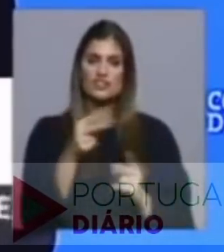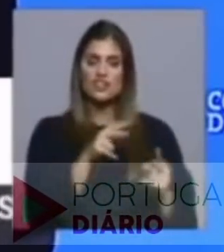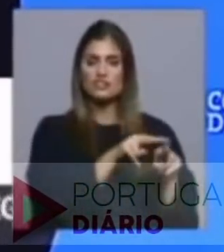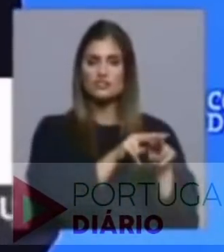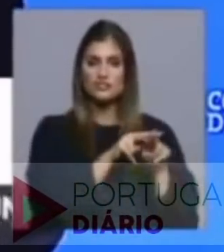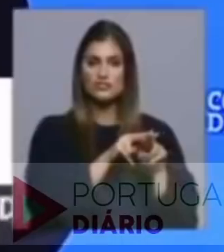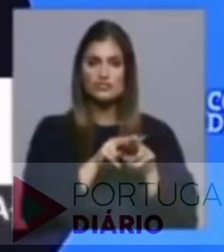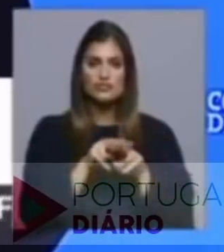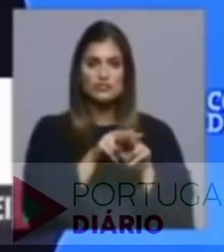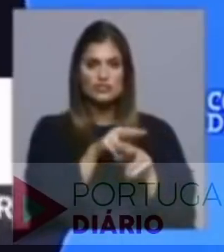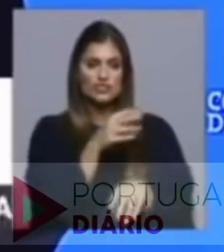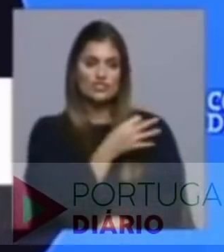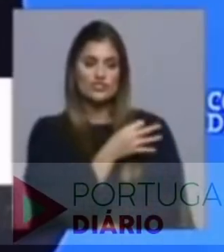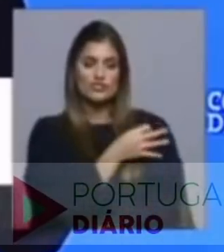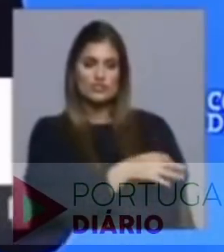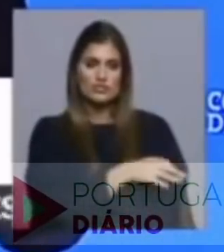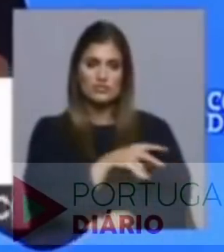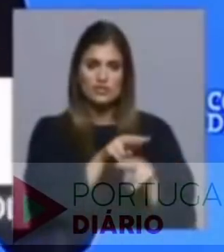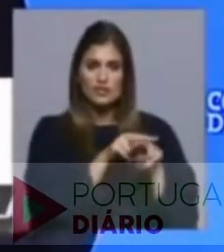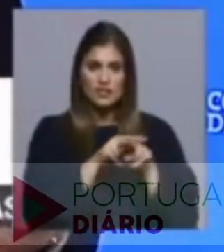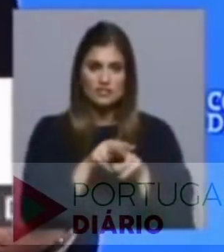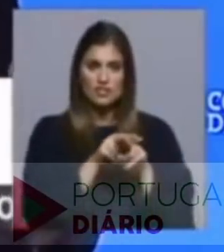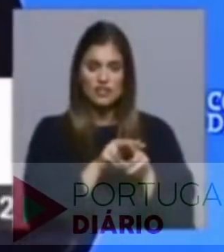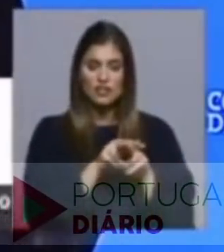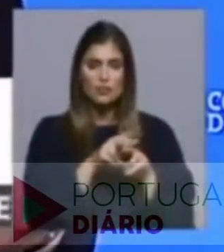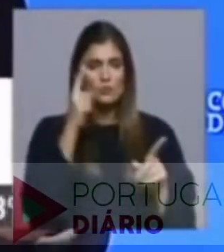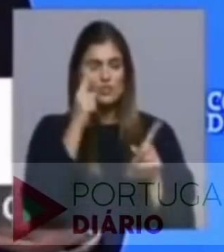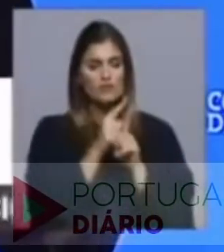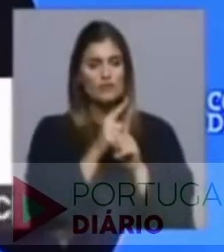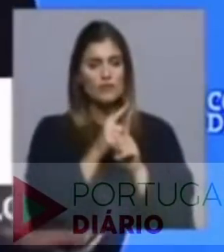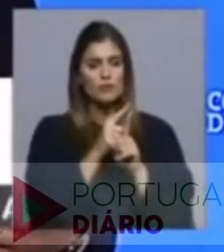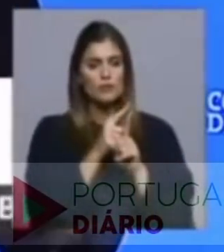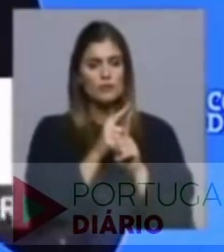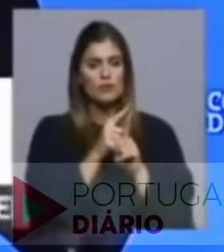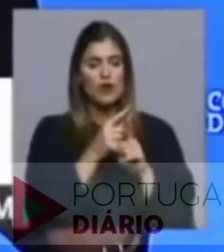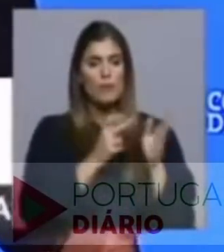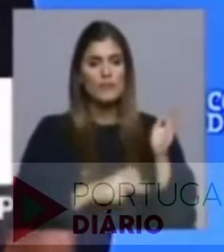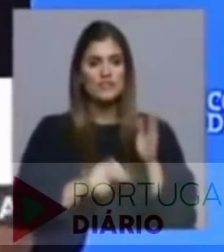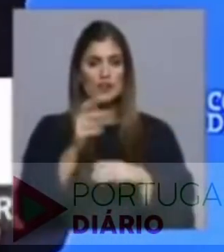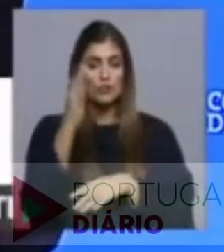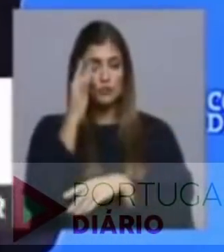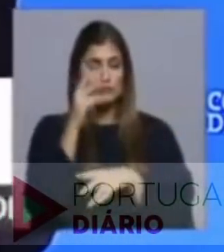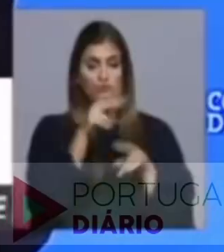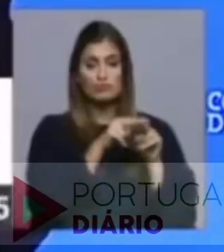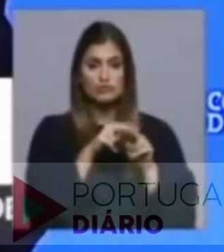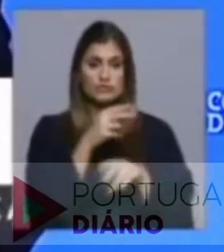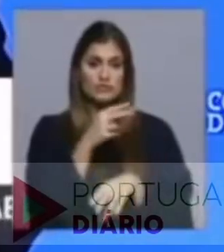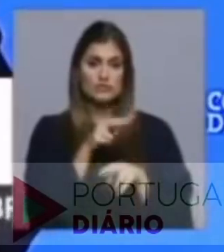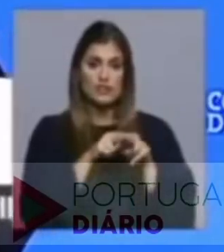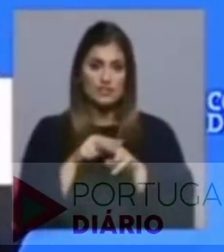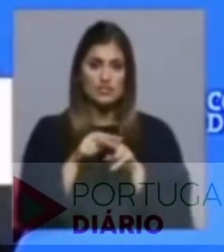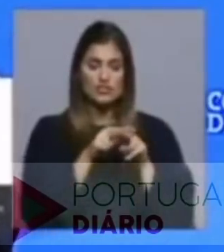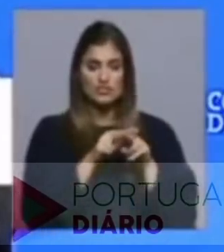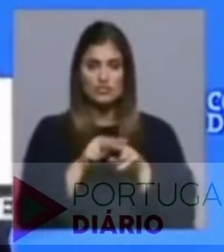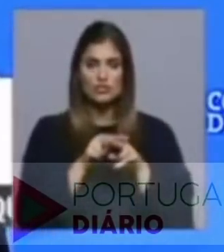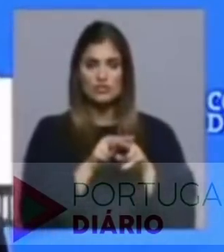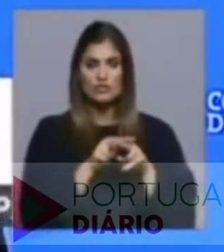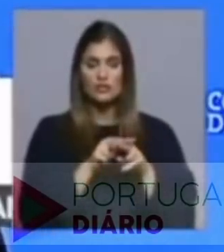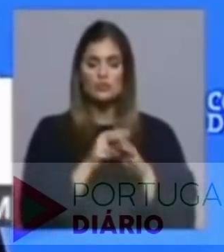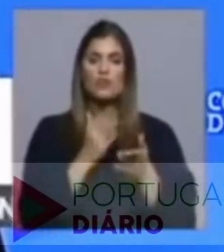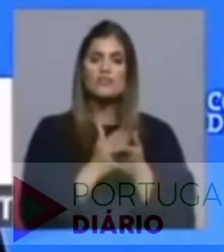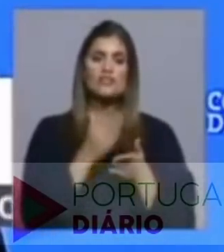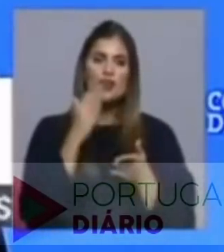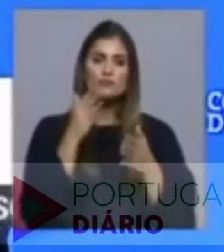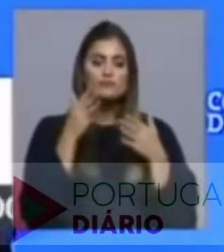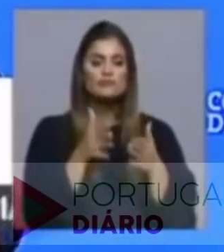testagem que visa aumentar significativamente o número de testes a realizar para não nos